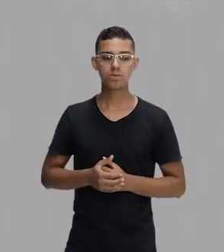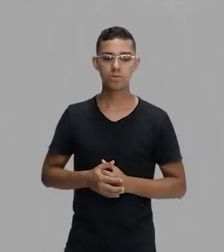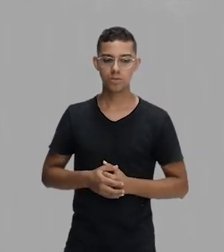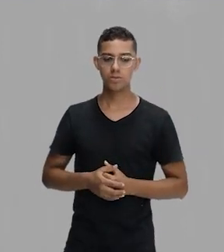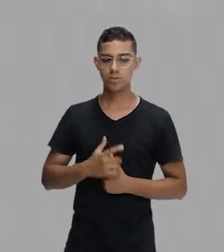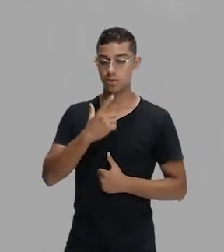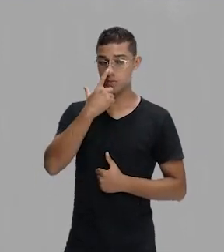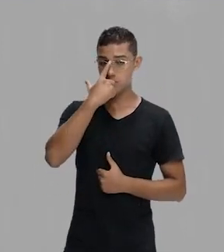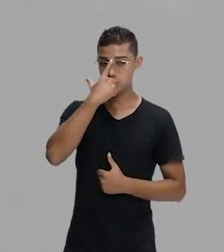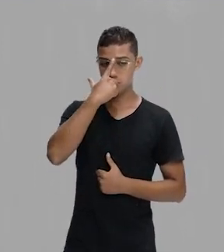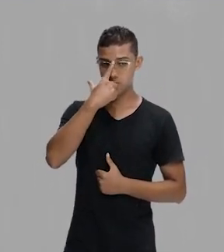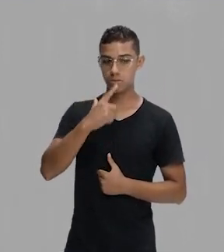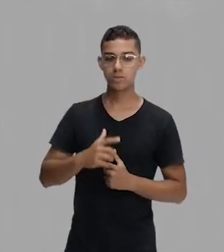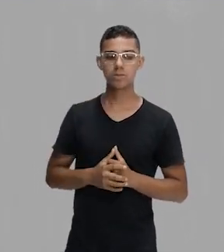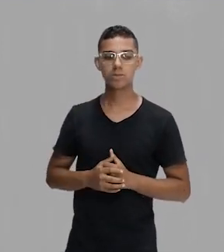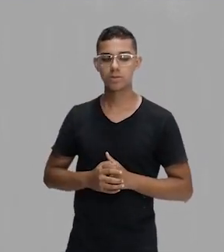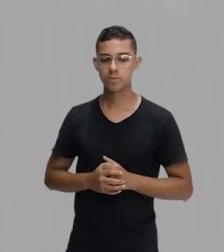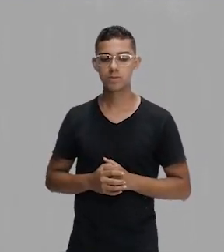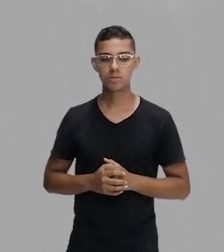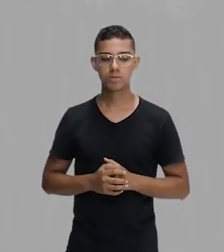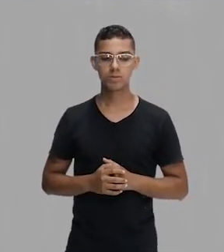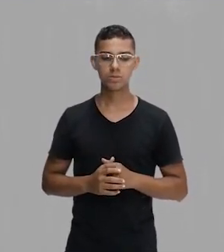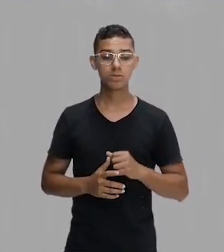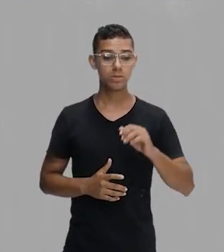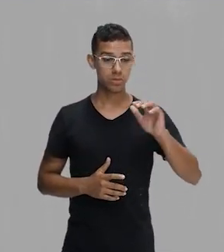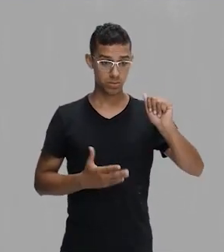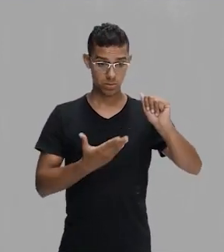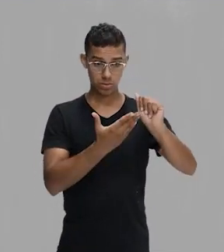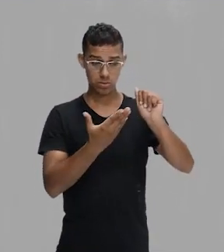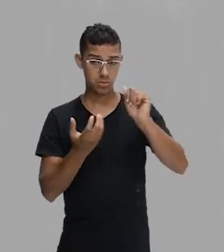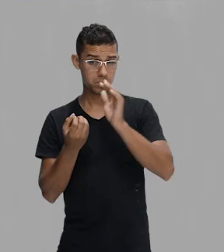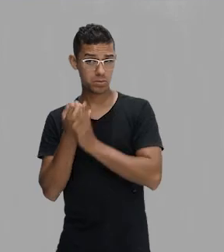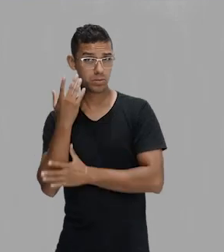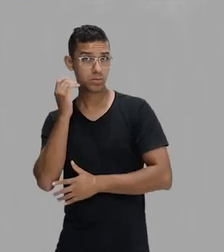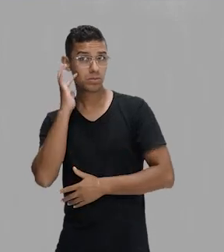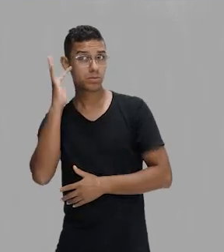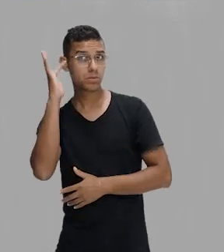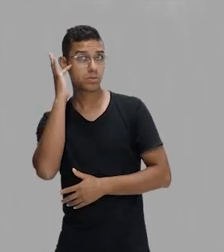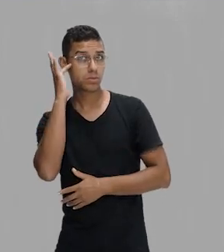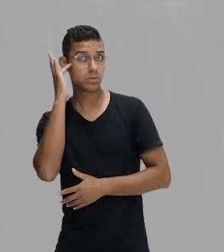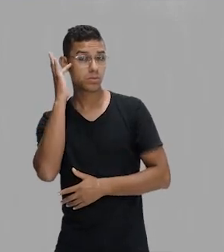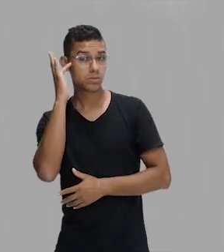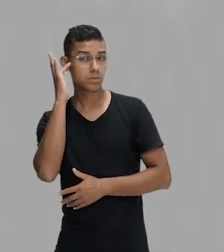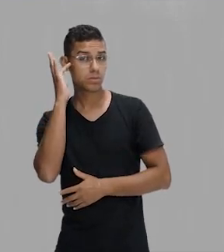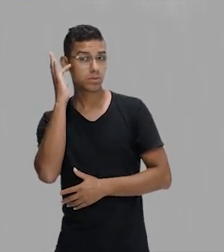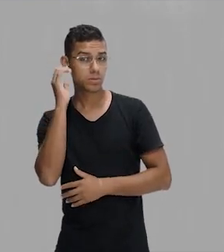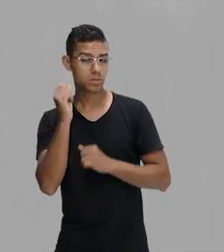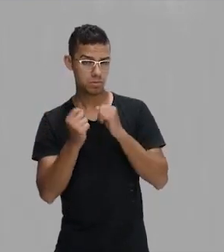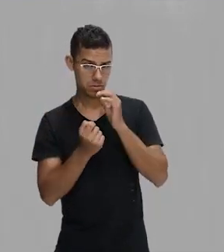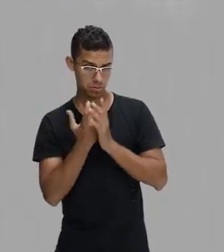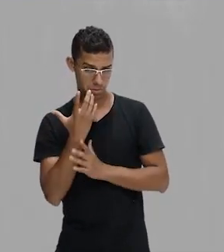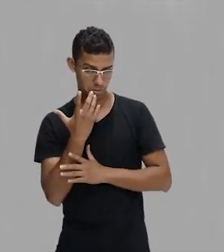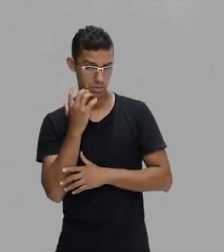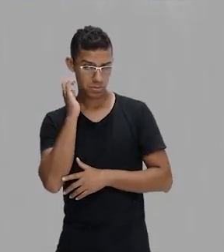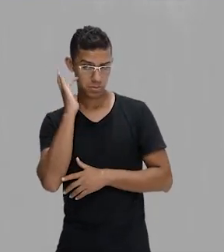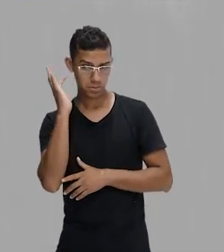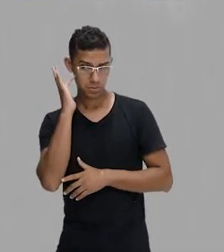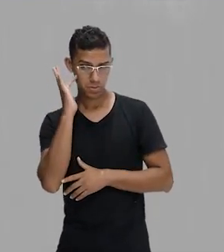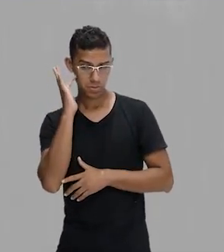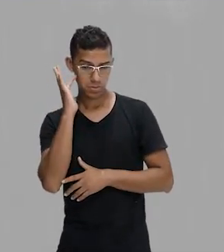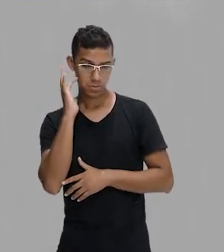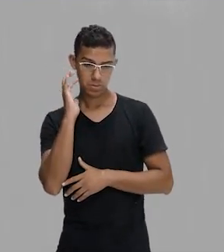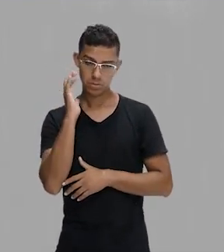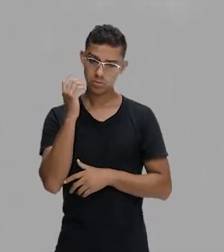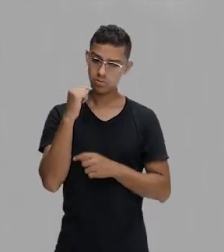Vamos lá? Te convido aí comigo. Por exemplo, produzir hipóteses seria o primeiro passo? Seria o primeiro passo produzir hipóteses?